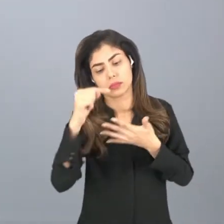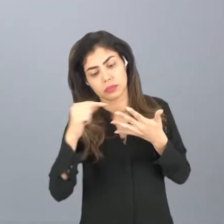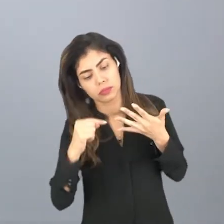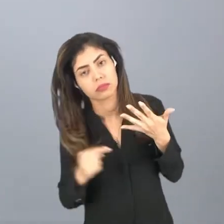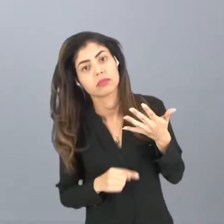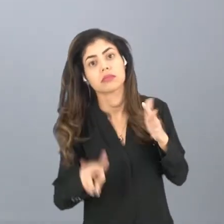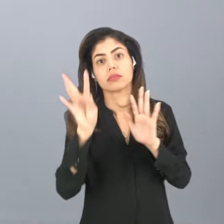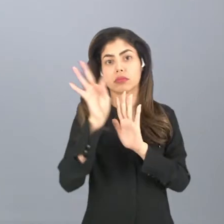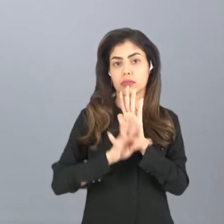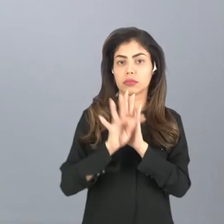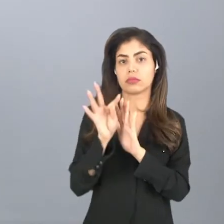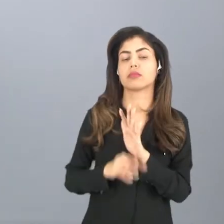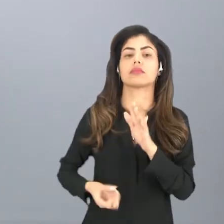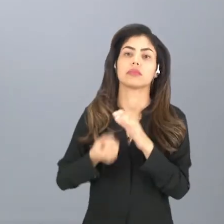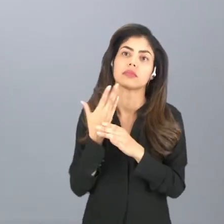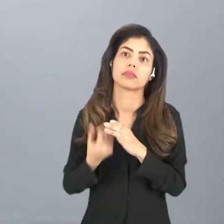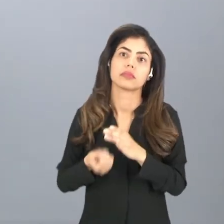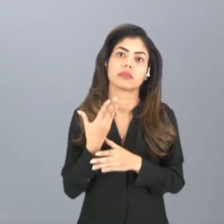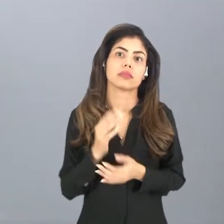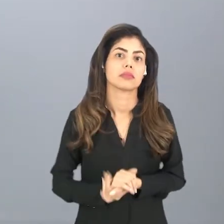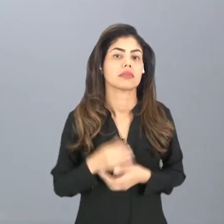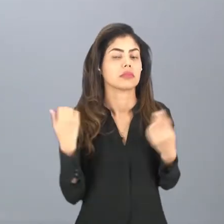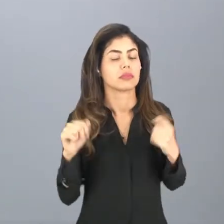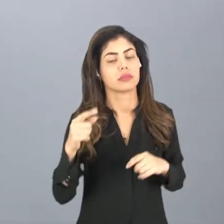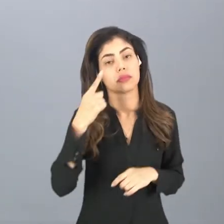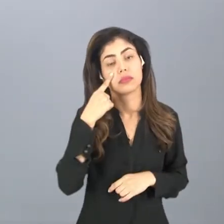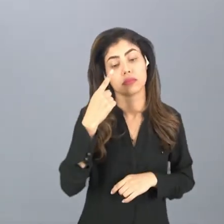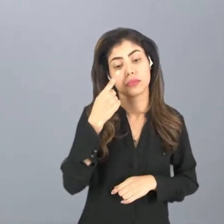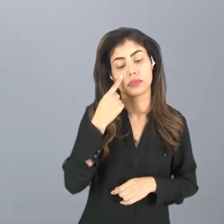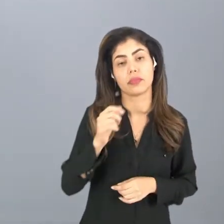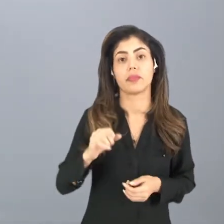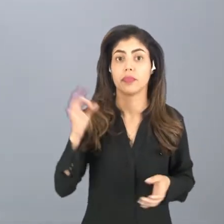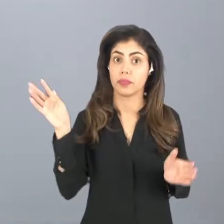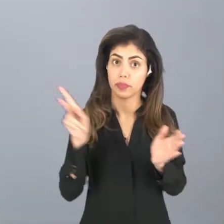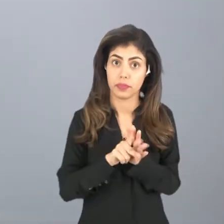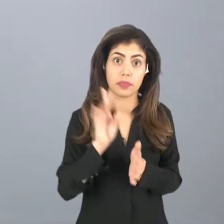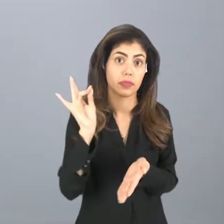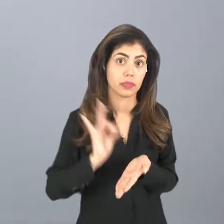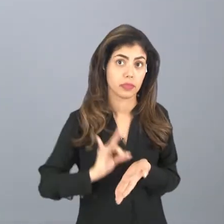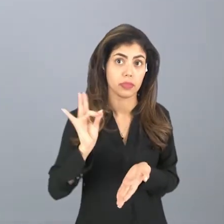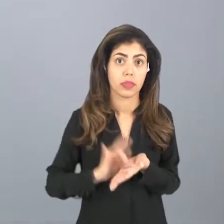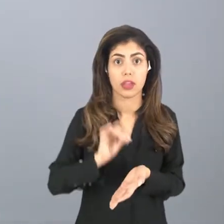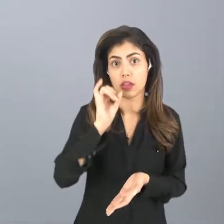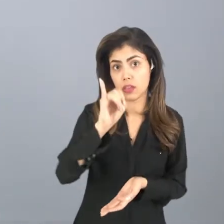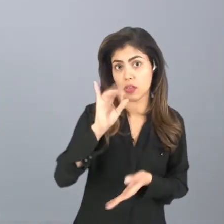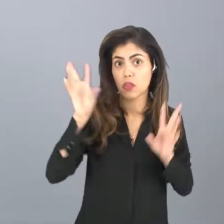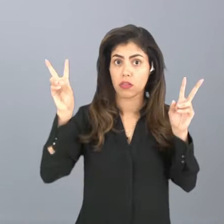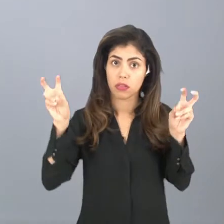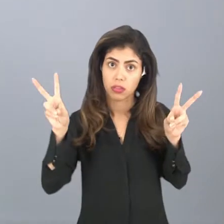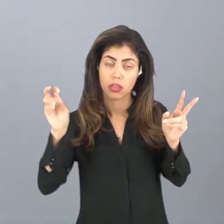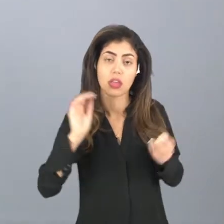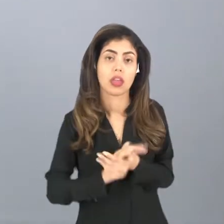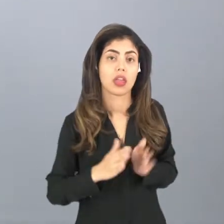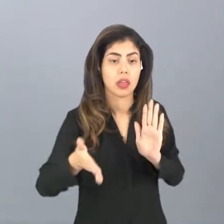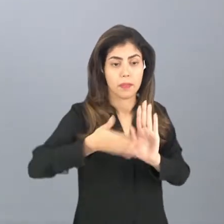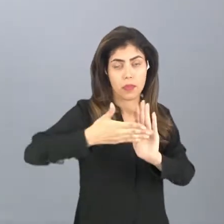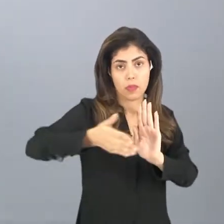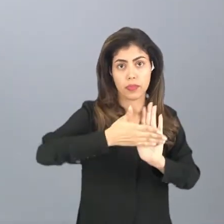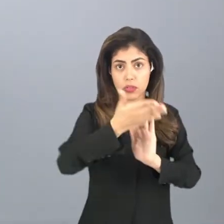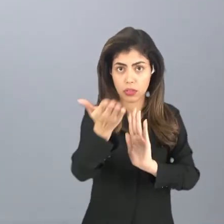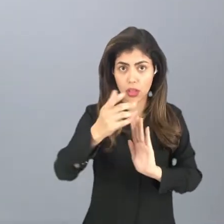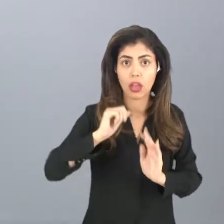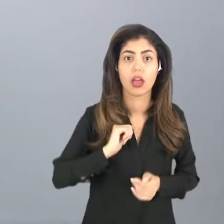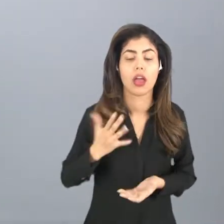vários tipos de textos, né, produzido. Então, a gente tem que ver se esse texto é original, né? Se aquele assunto tratado, se a proposta aí